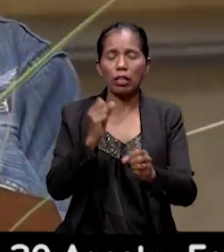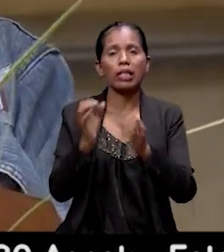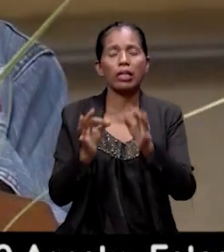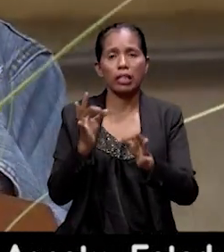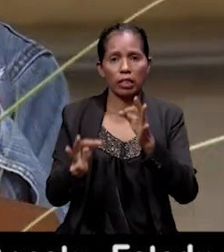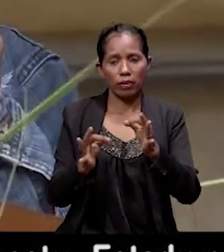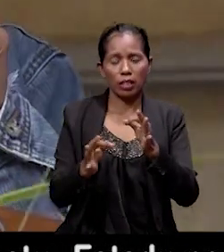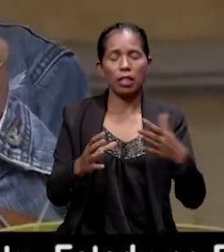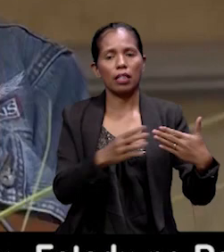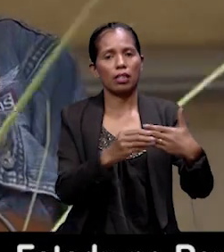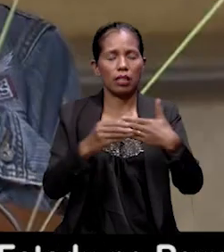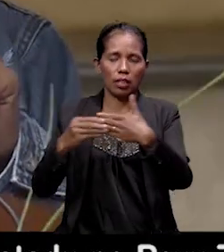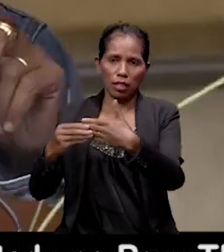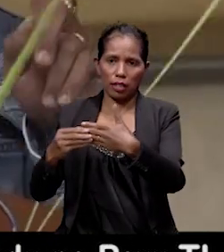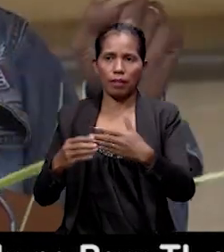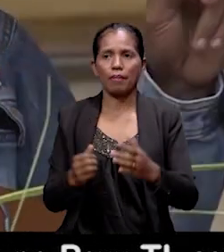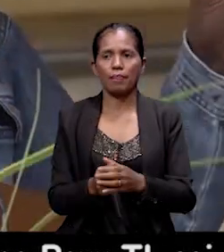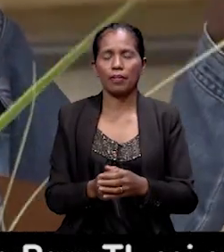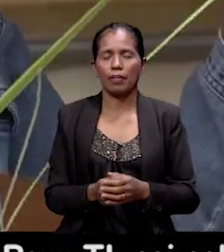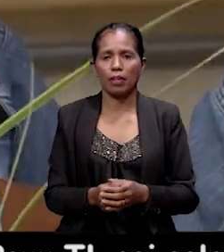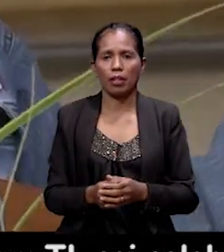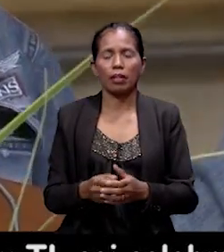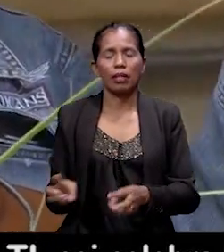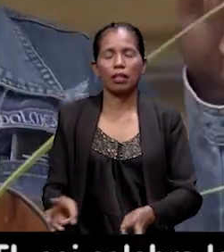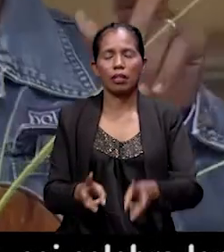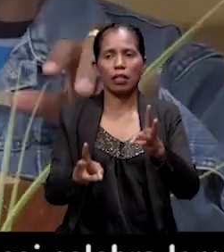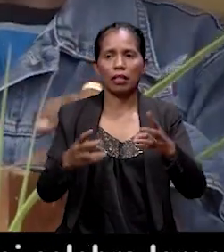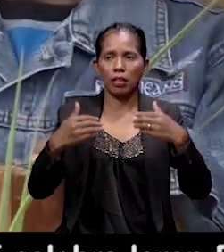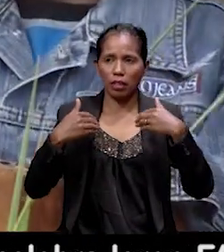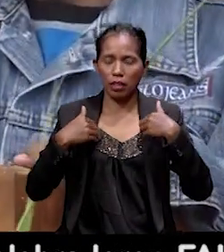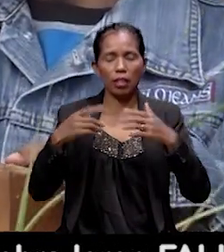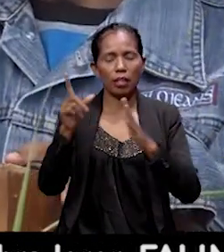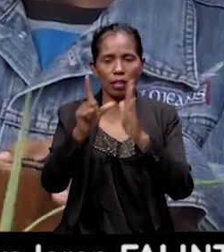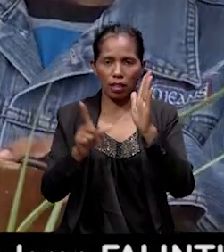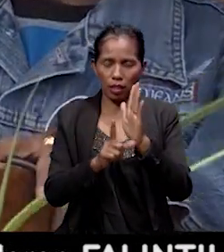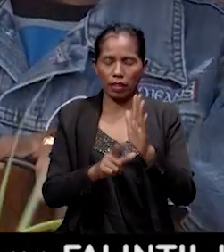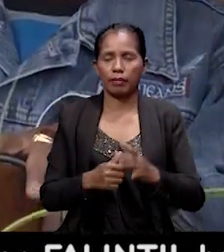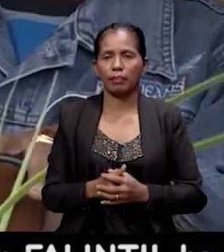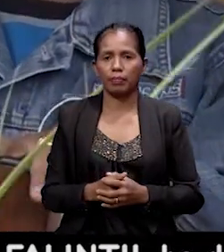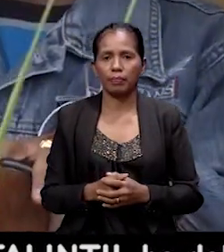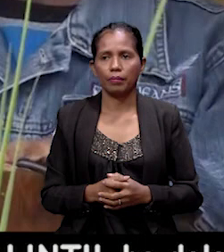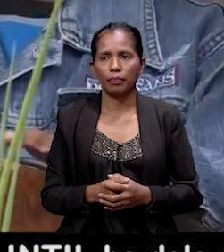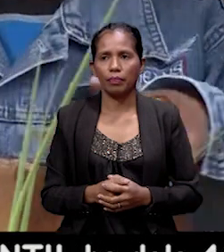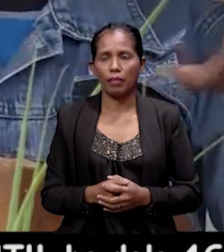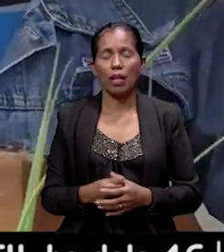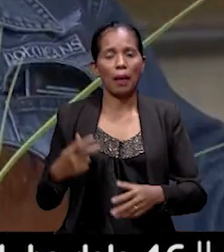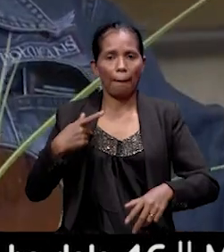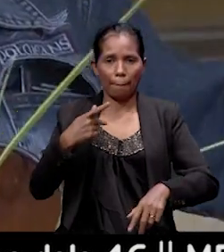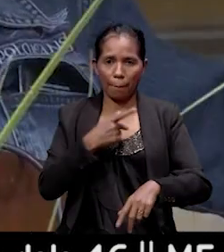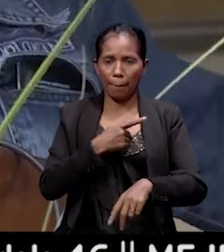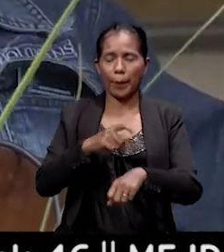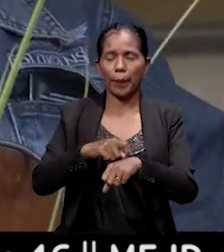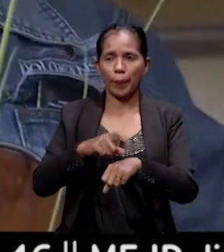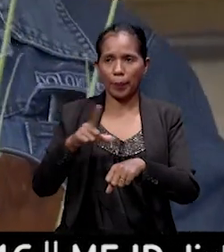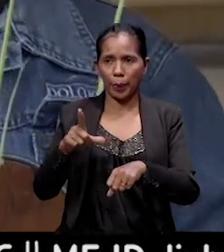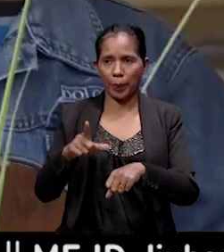dala dala e nem acontece maka aprovação de lei ka e parlamento depois